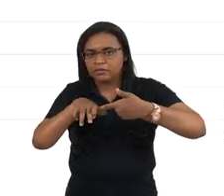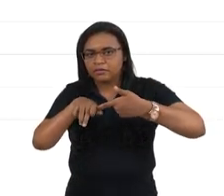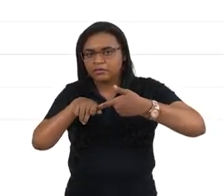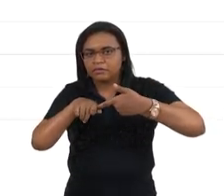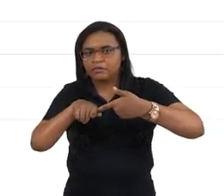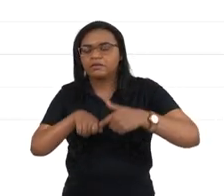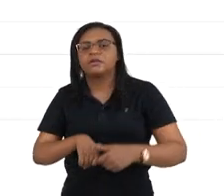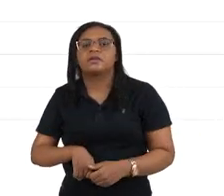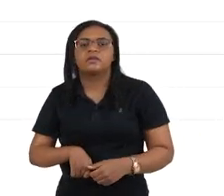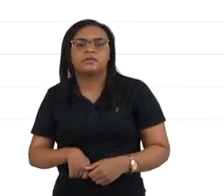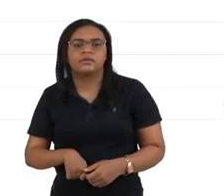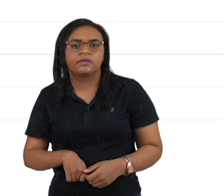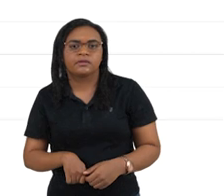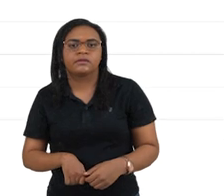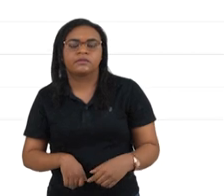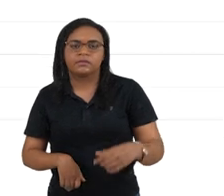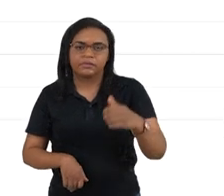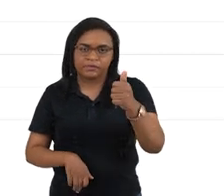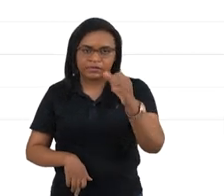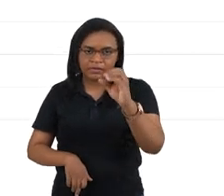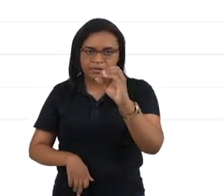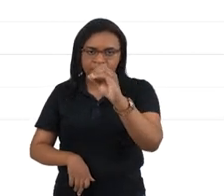Então, aqui, ó, percorre 100 mil litros